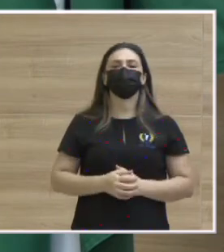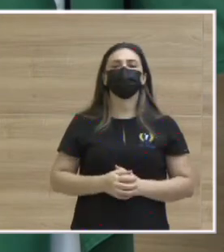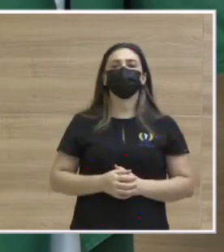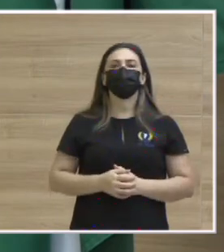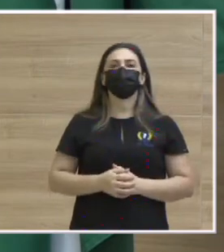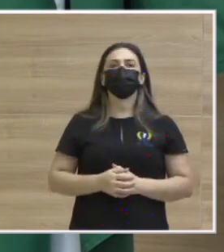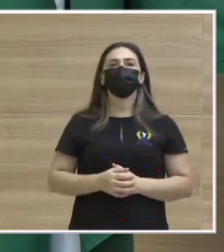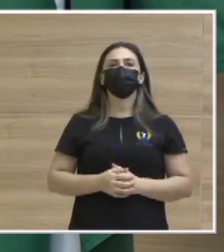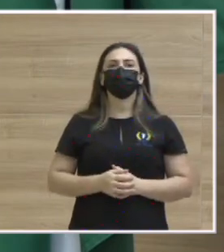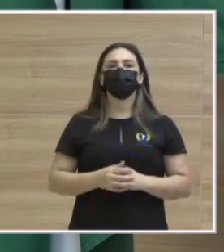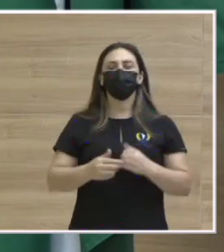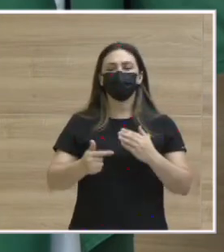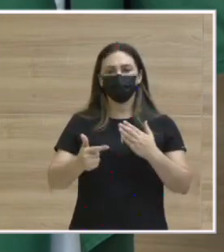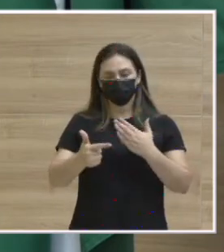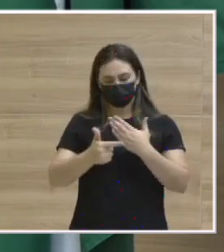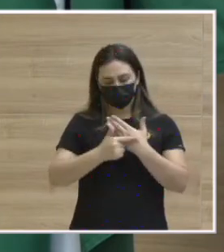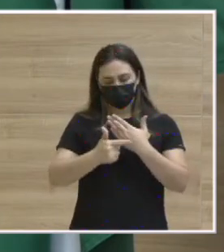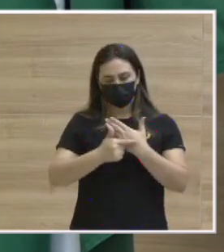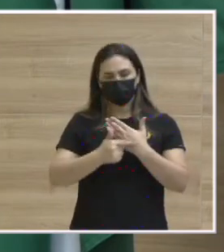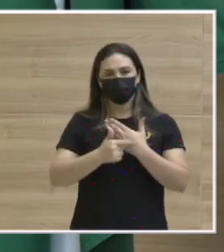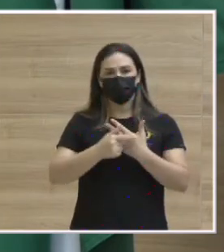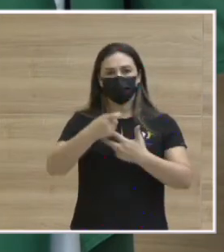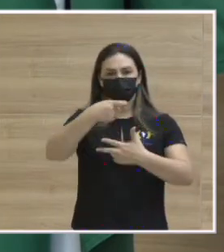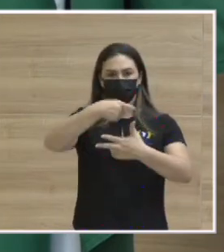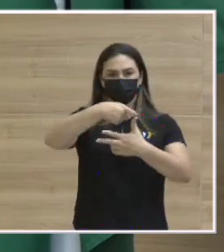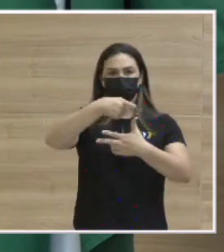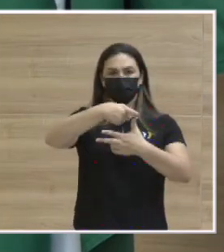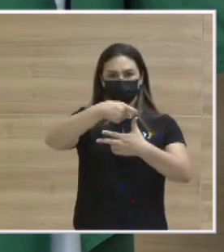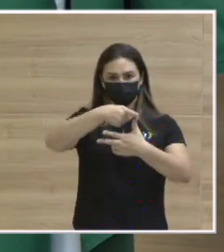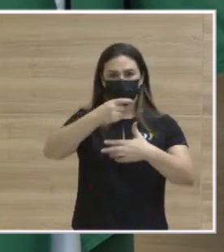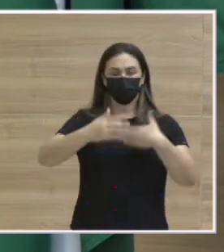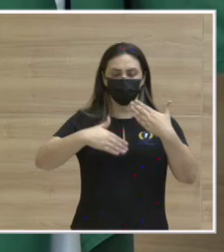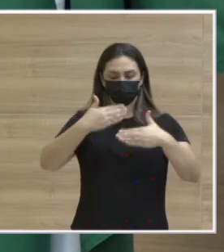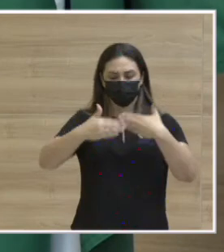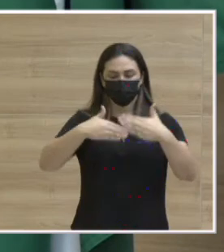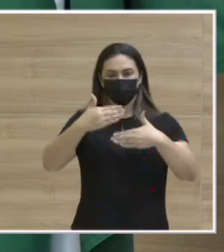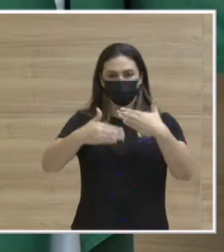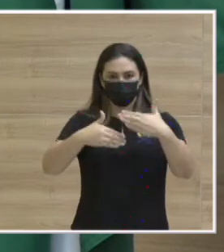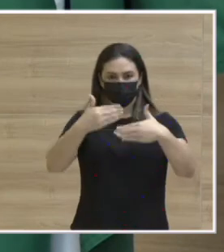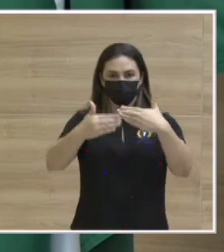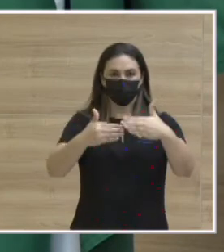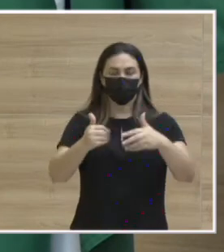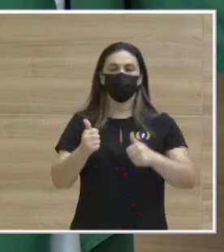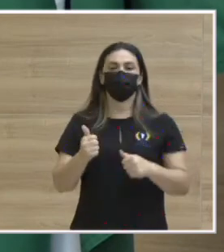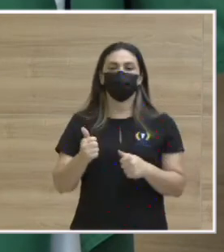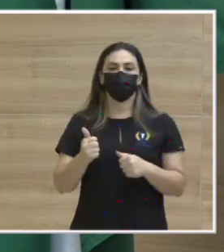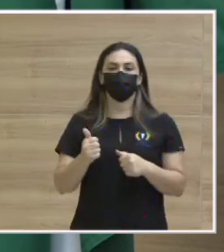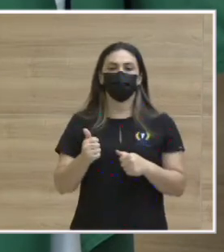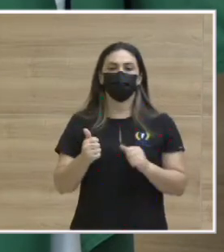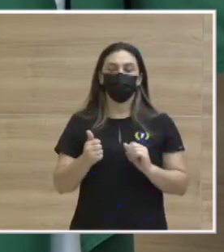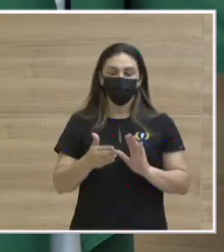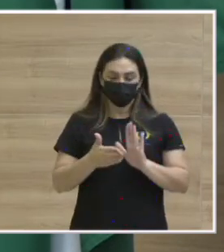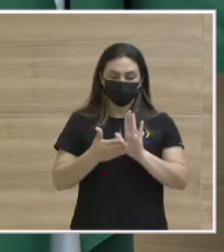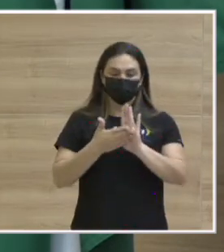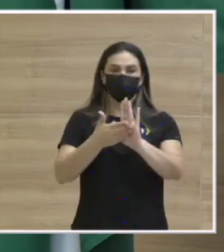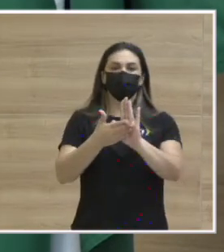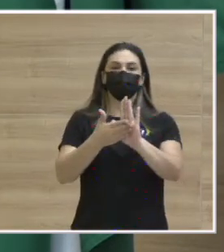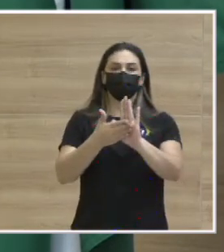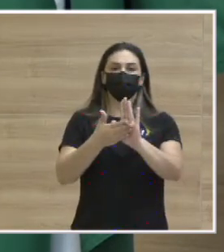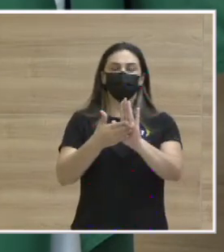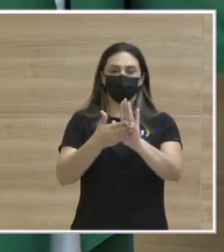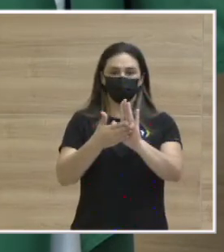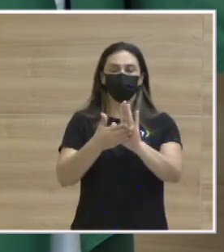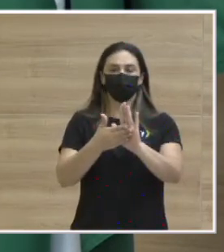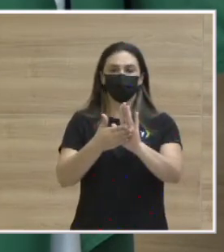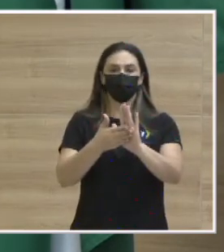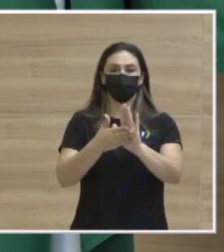está exercendo o papel de executivo para o progresso, para o desenvolvimento e para a projeção. Demandas